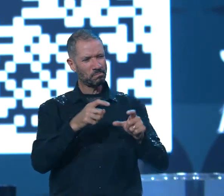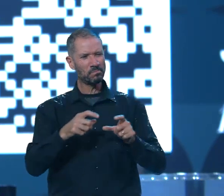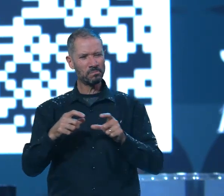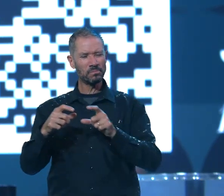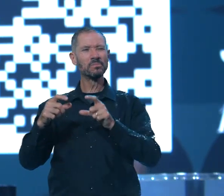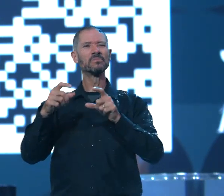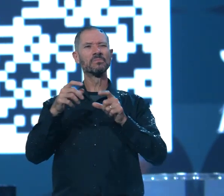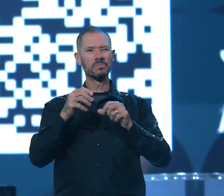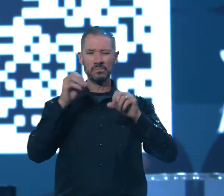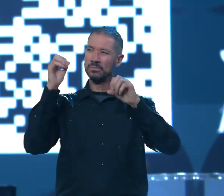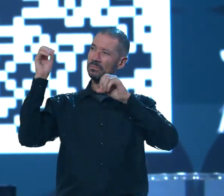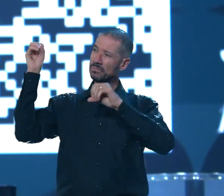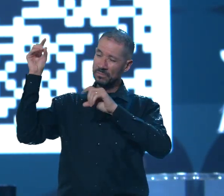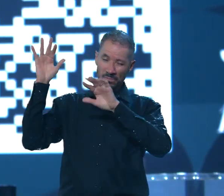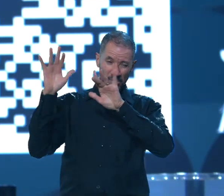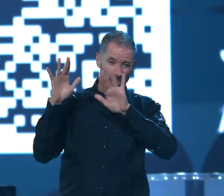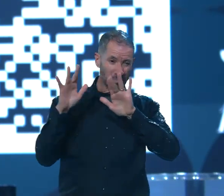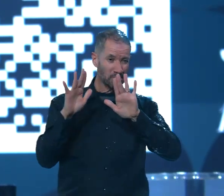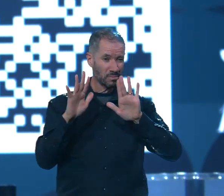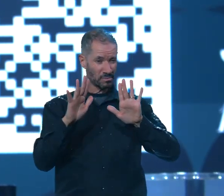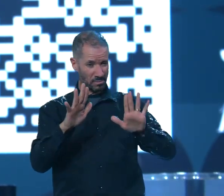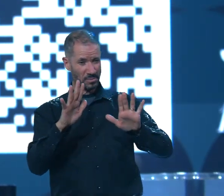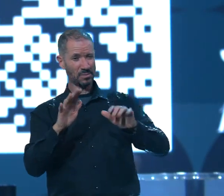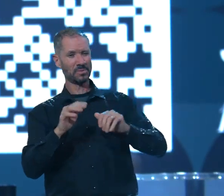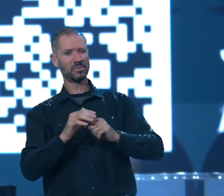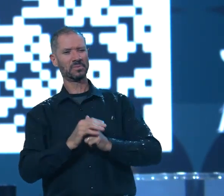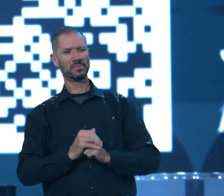E vai ser uma bênção.